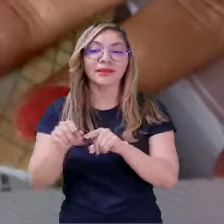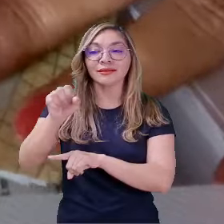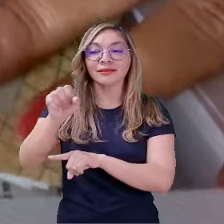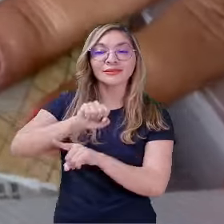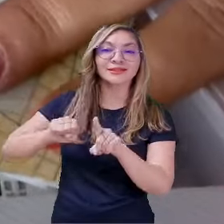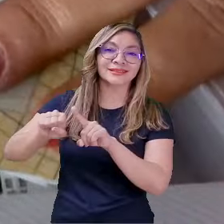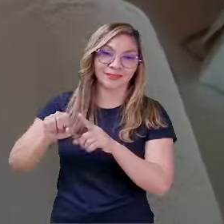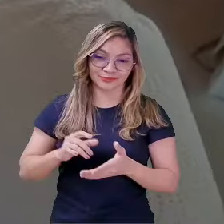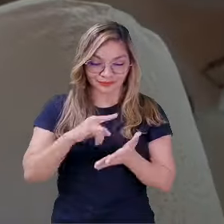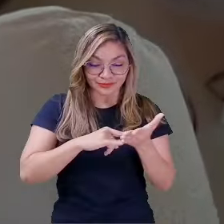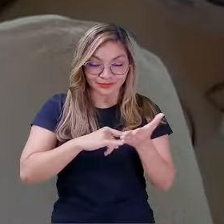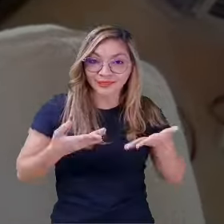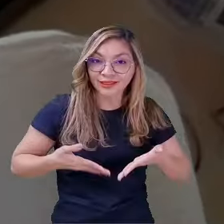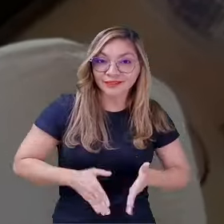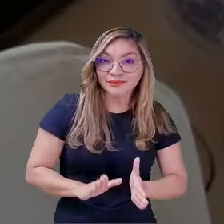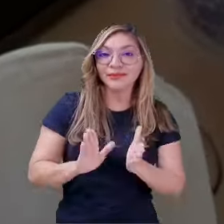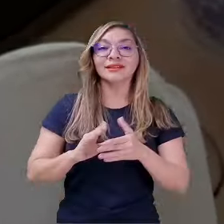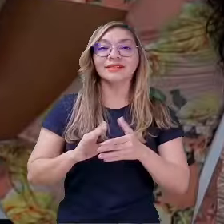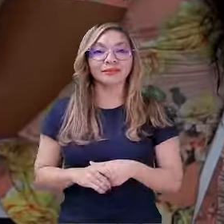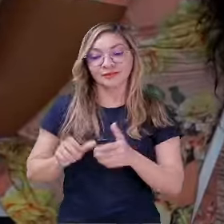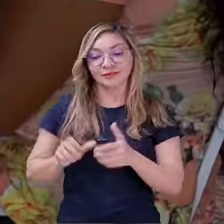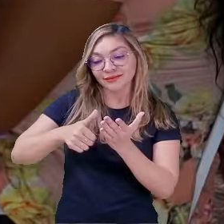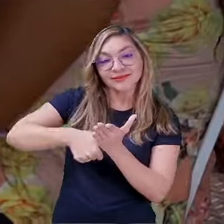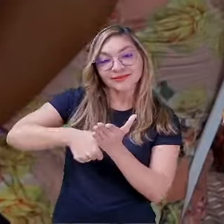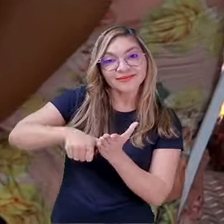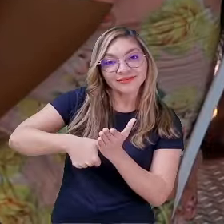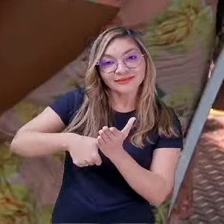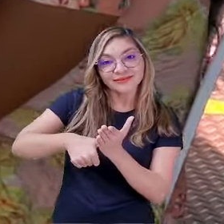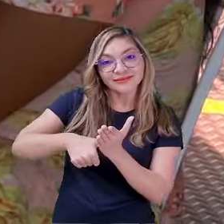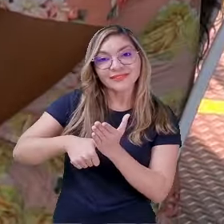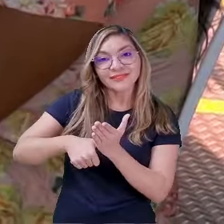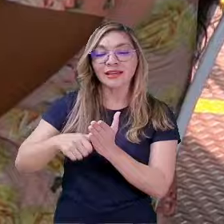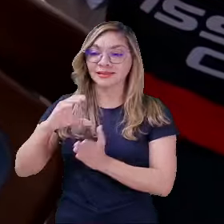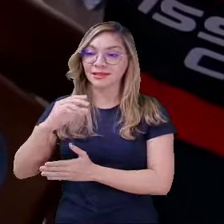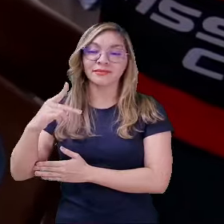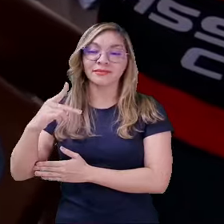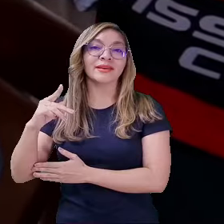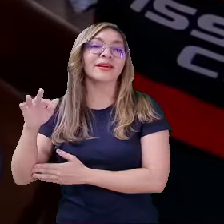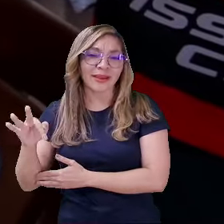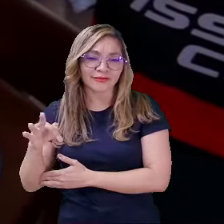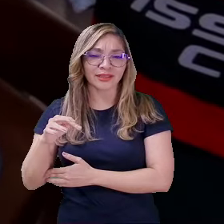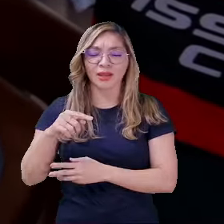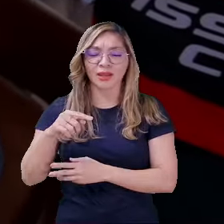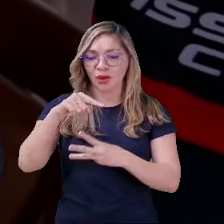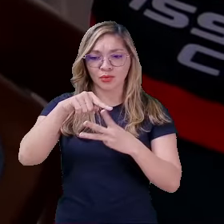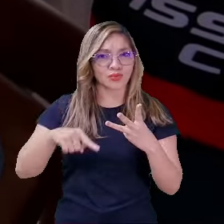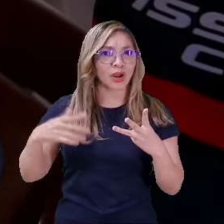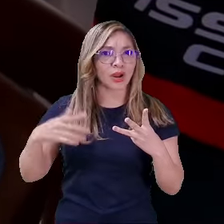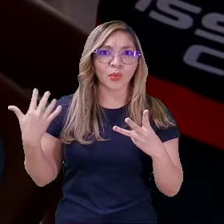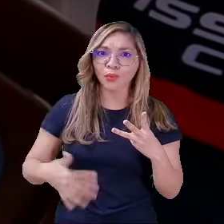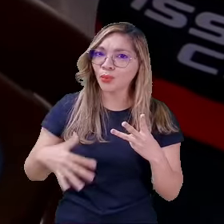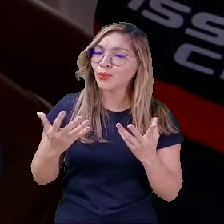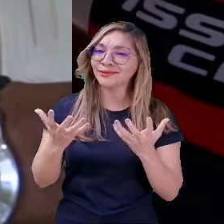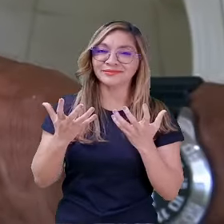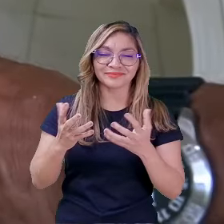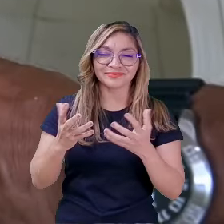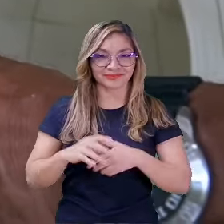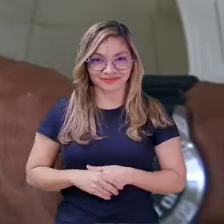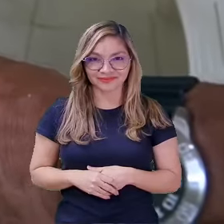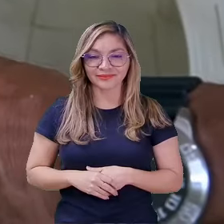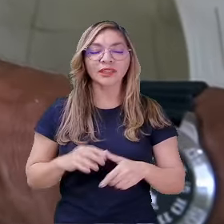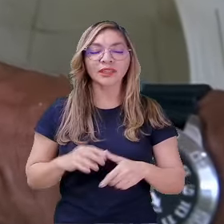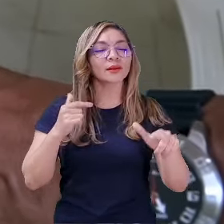de nascimento, registro de identificação e emissão de CPF foram os serviços mais procurados nesta etapa. Bom, é um trabalho muito bom,